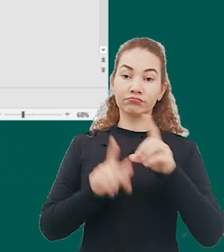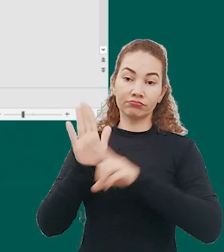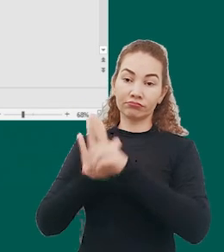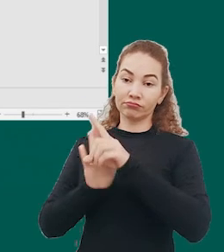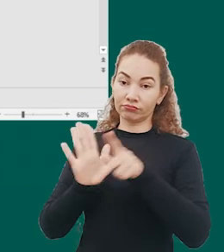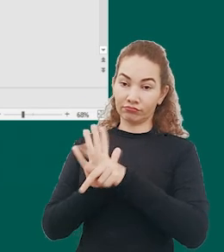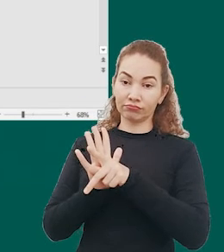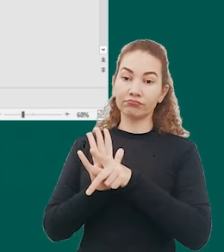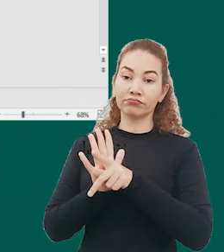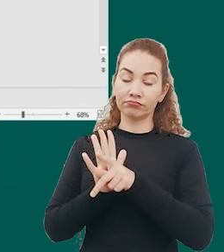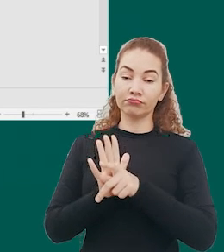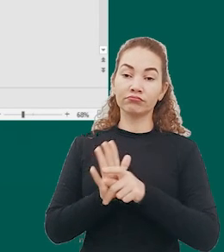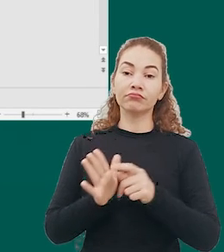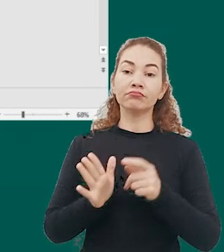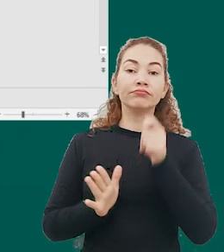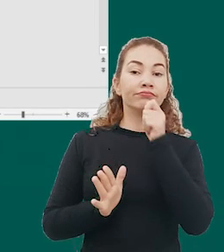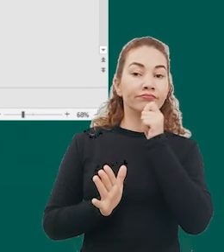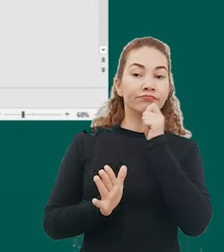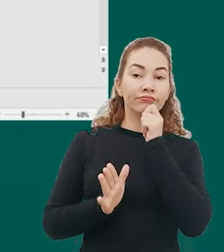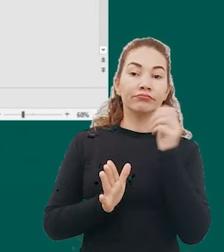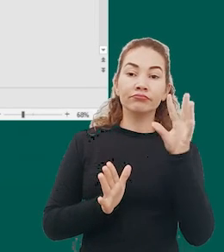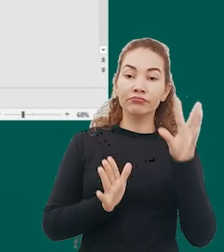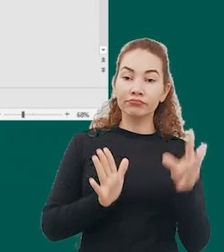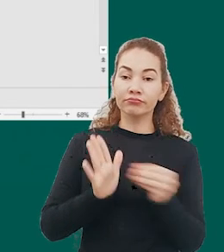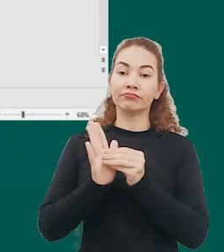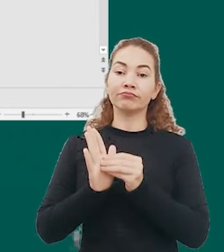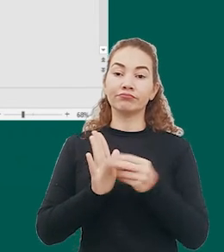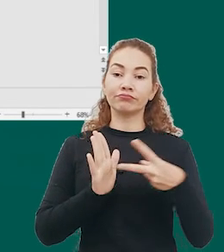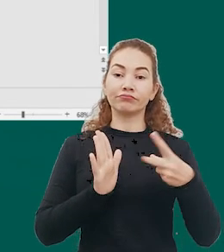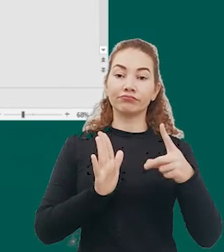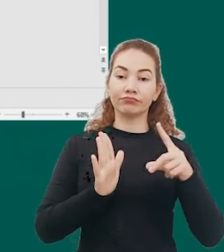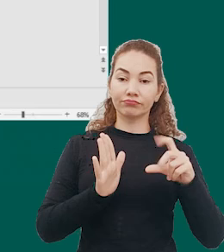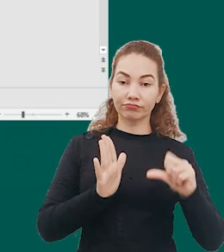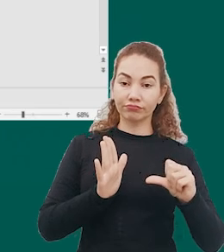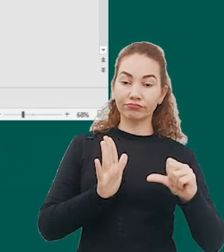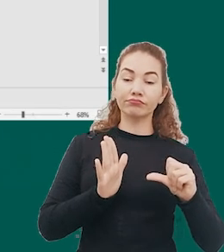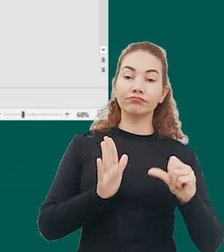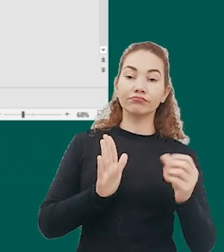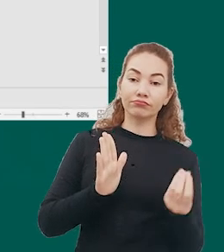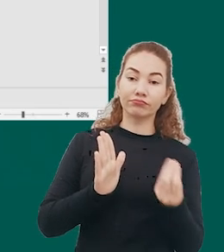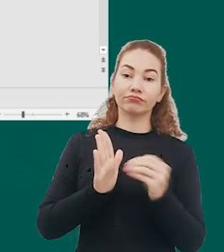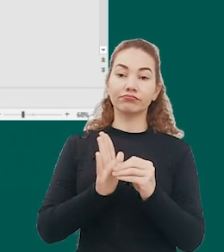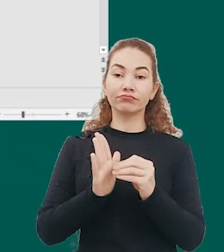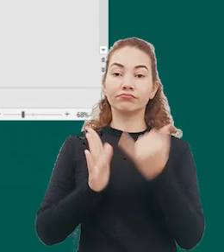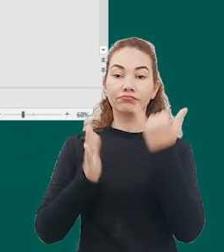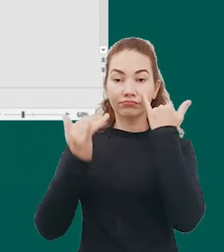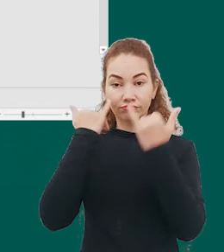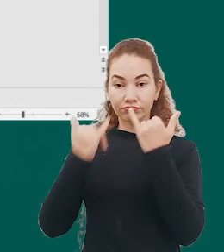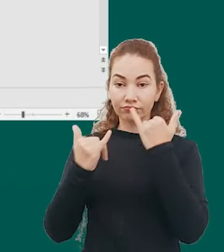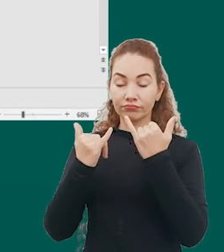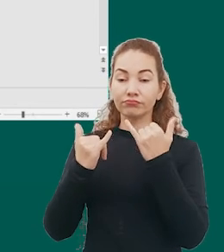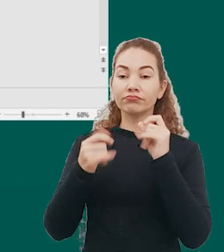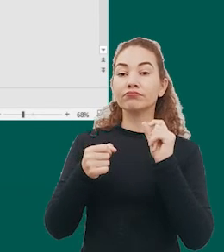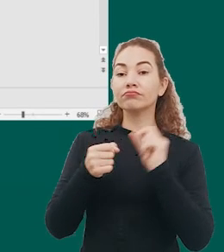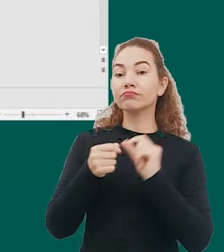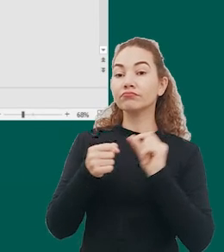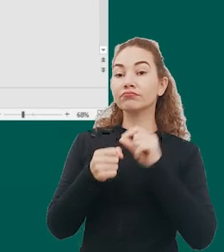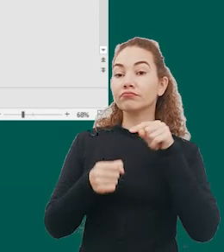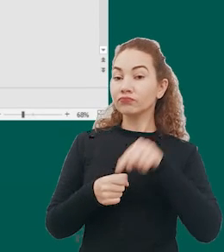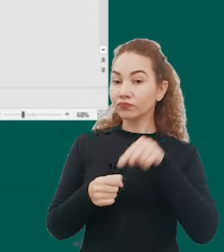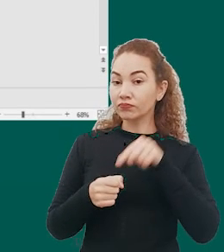dele. Então, ele vai ainda repetir o valor da coluna de 2019. Nas informações, ele vai colocar